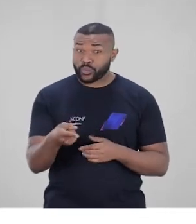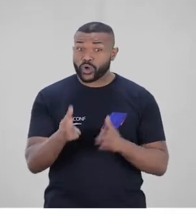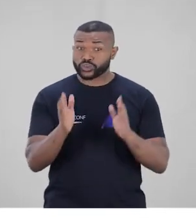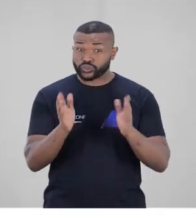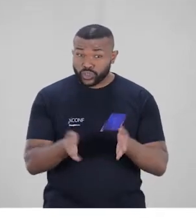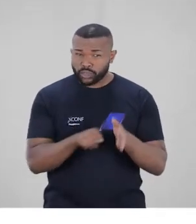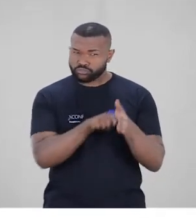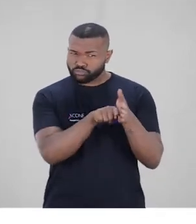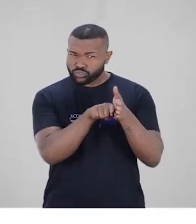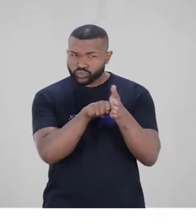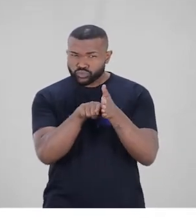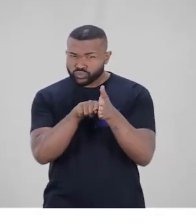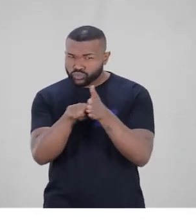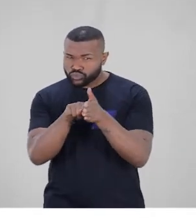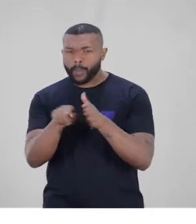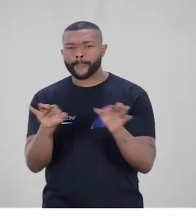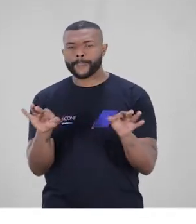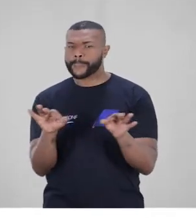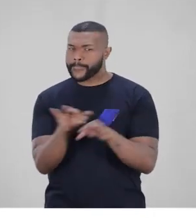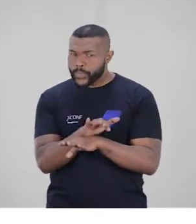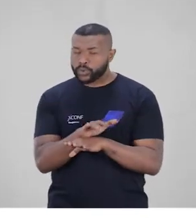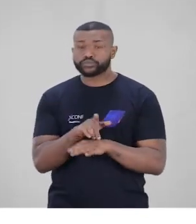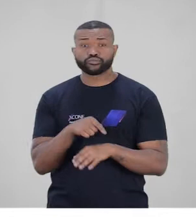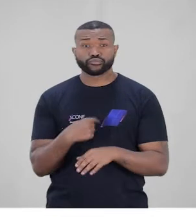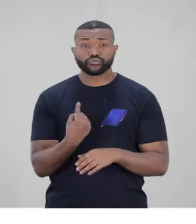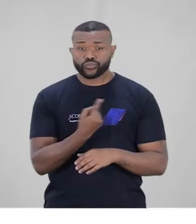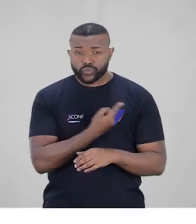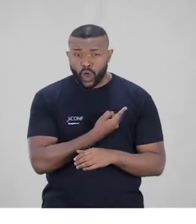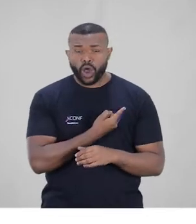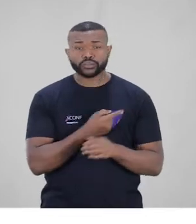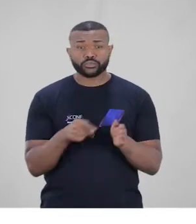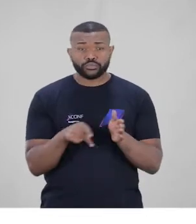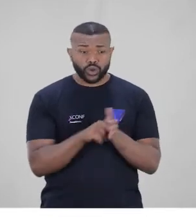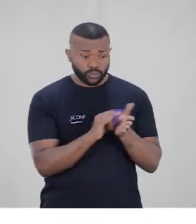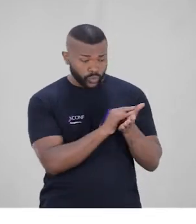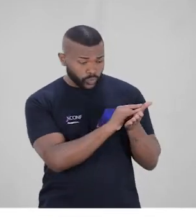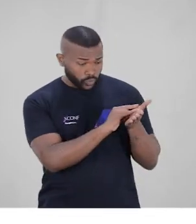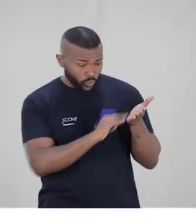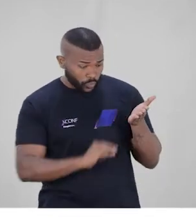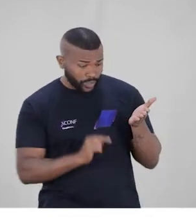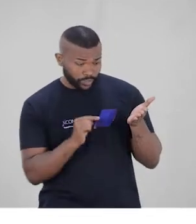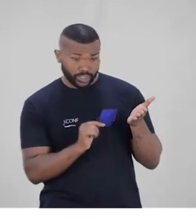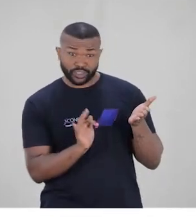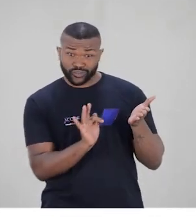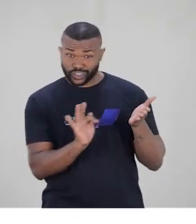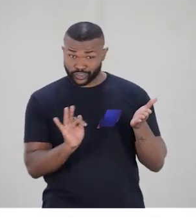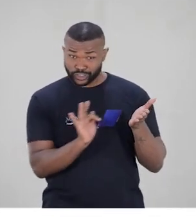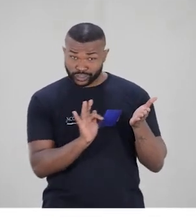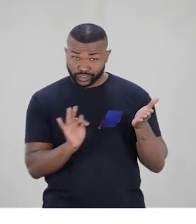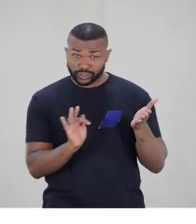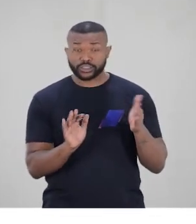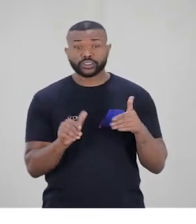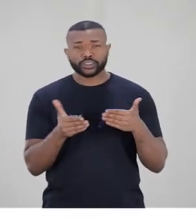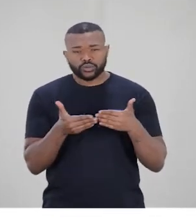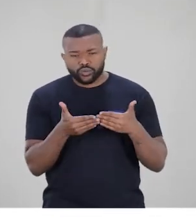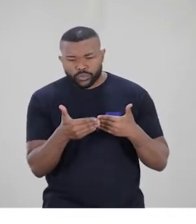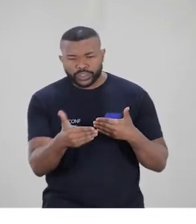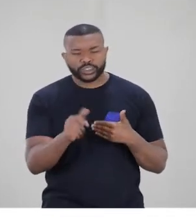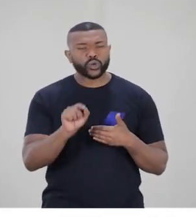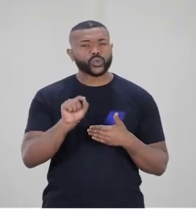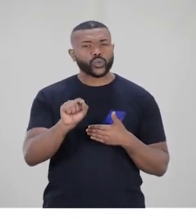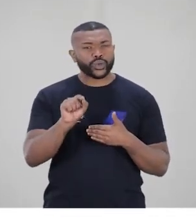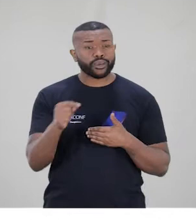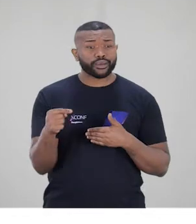Depois de fazer essa análise, a gente fez um inventário dessas features e